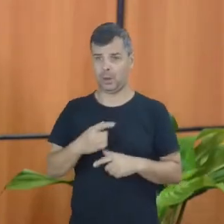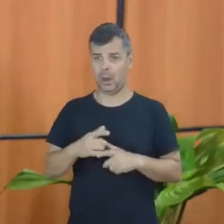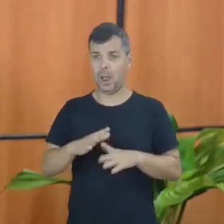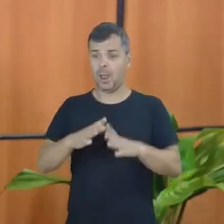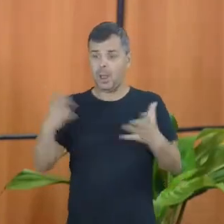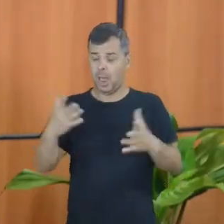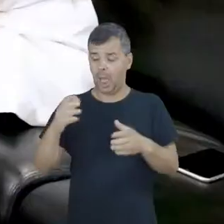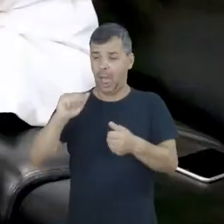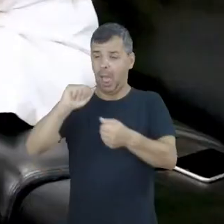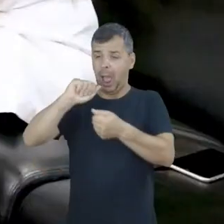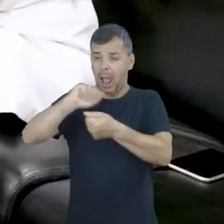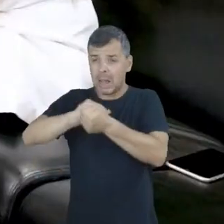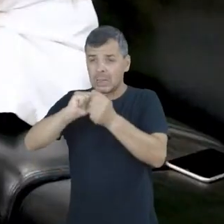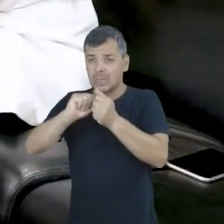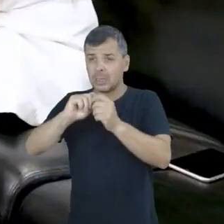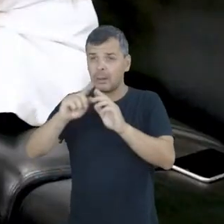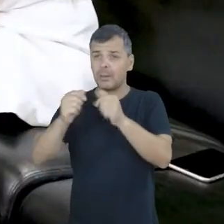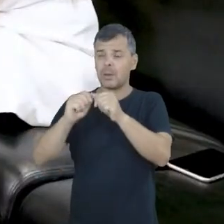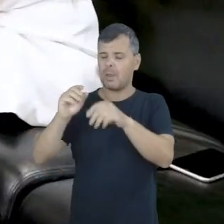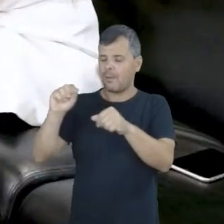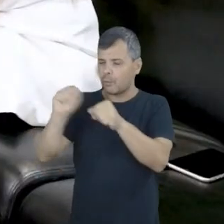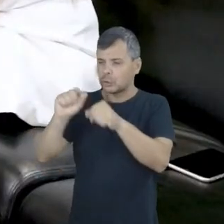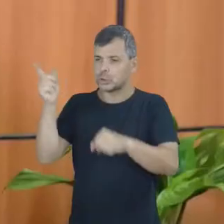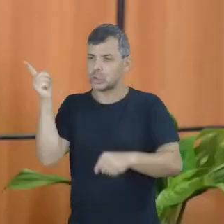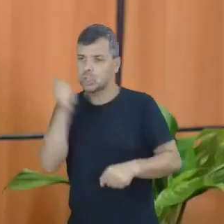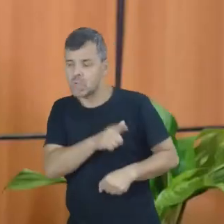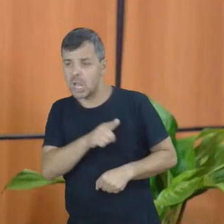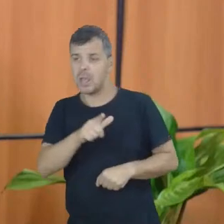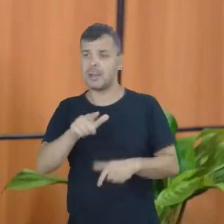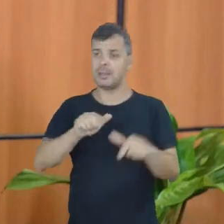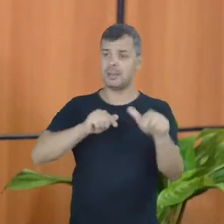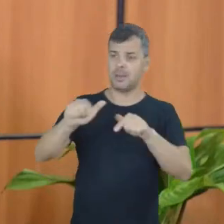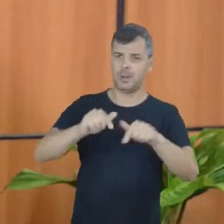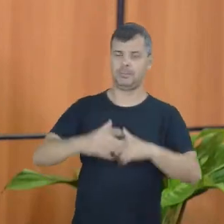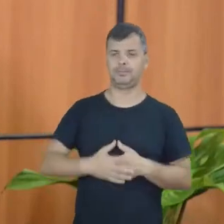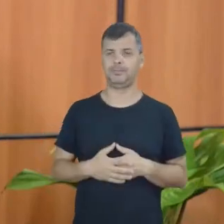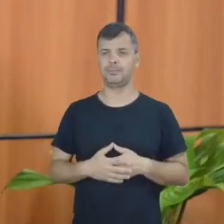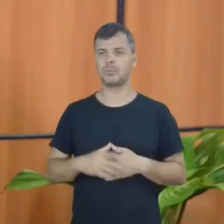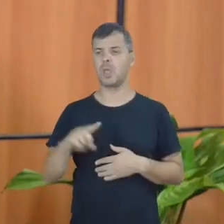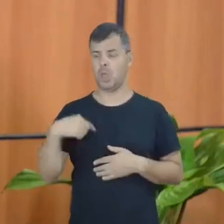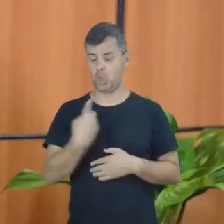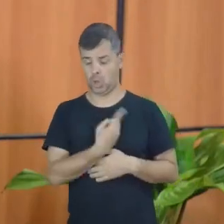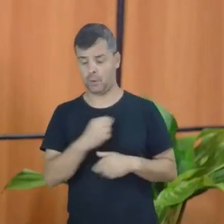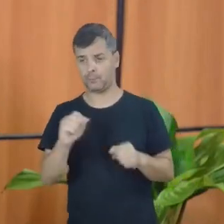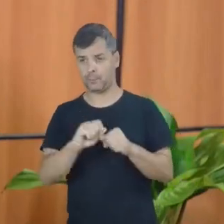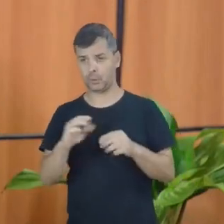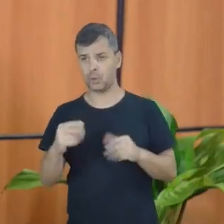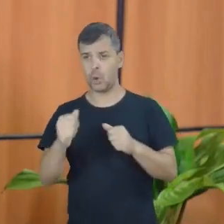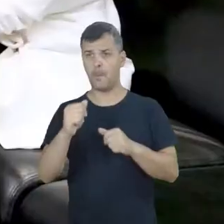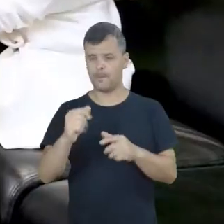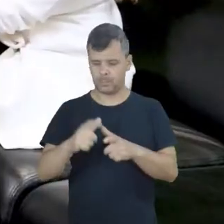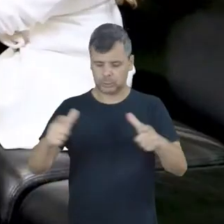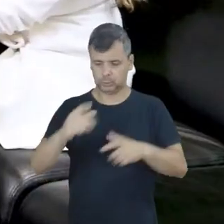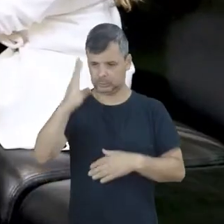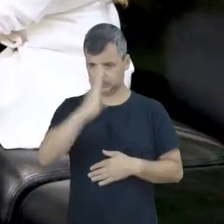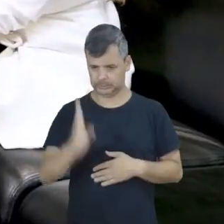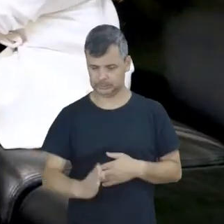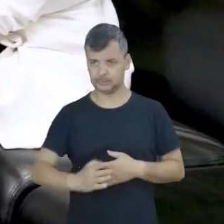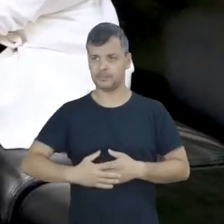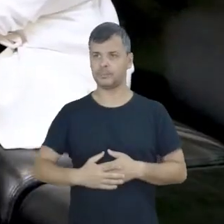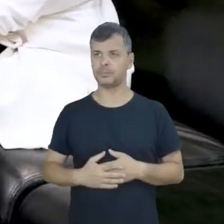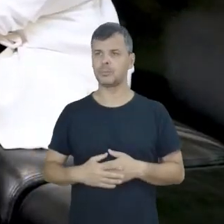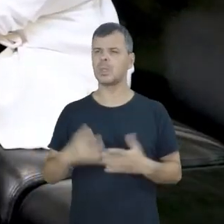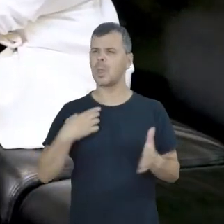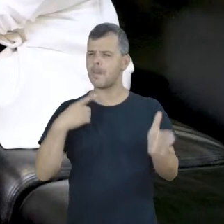mais apto a arranjar essa oportunidade de emprego. É assim que nós vamos fazer esse Brasil crescer. Ministro, falando